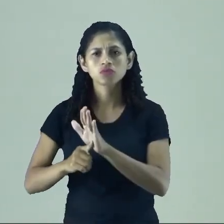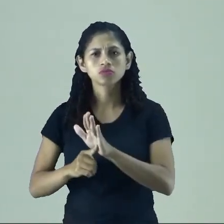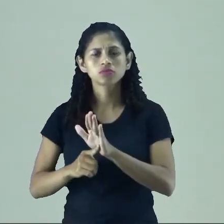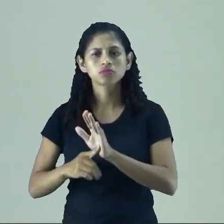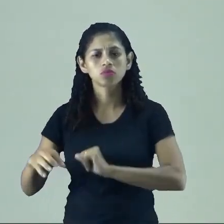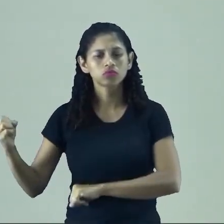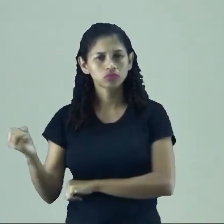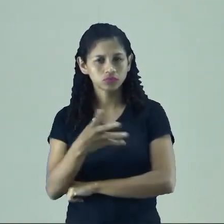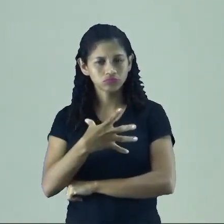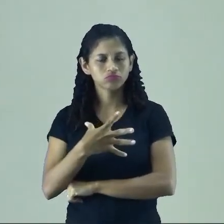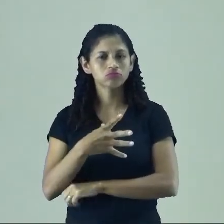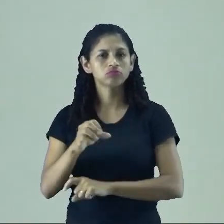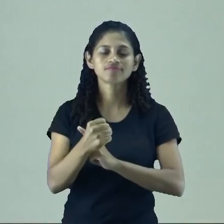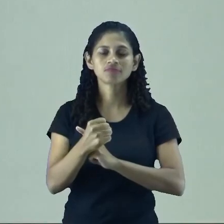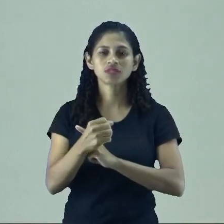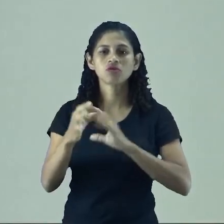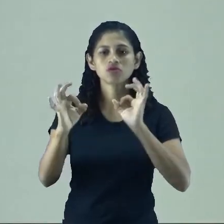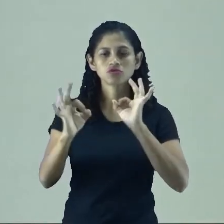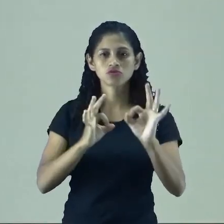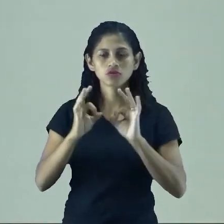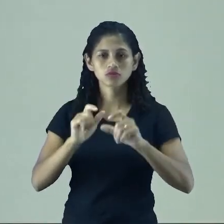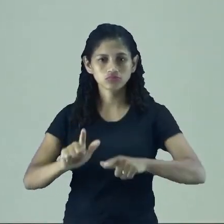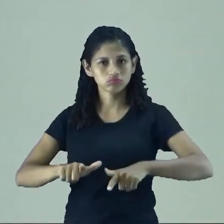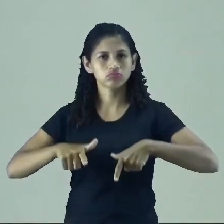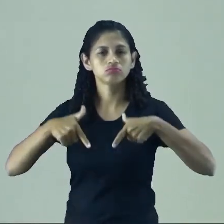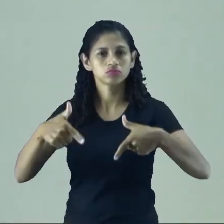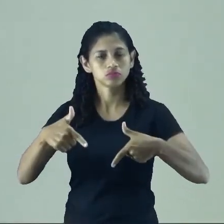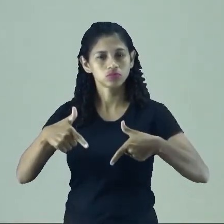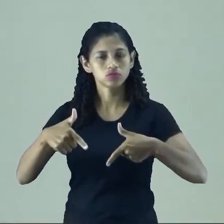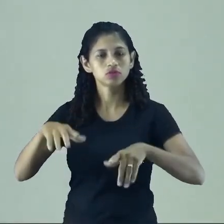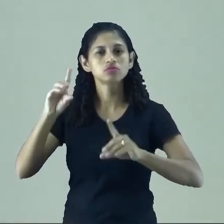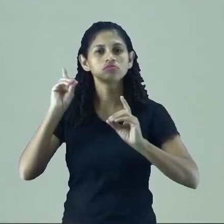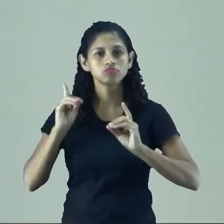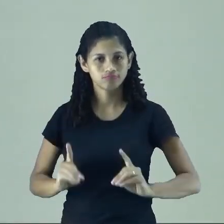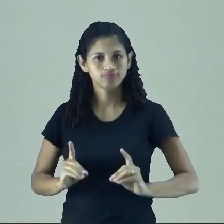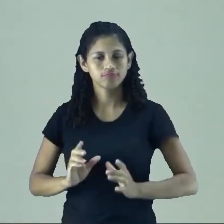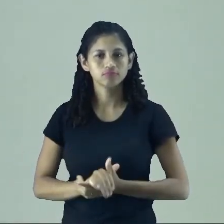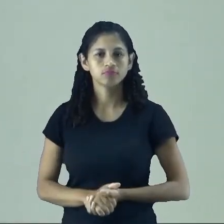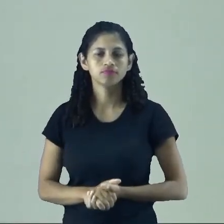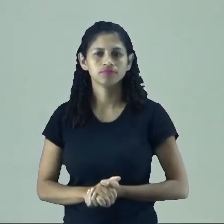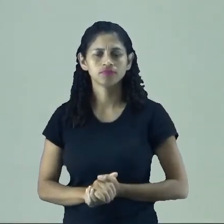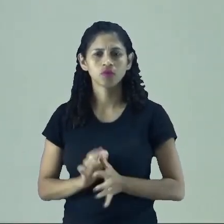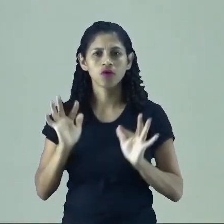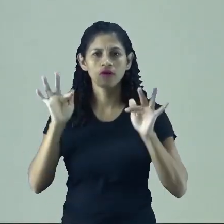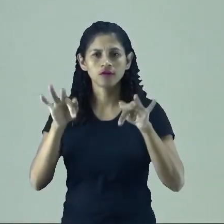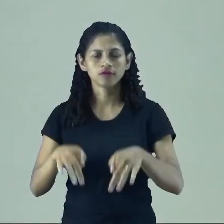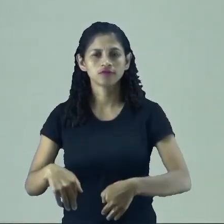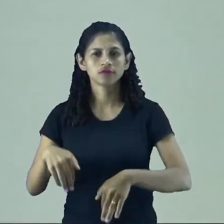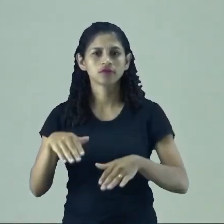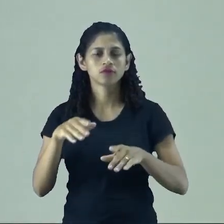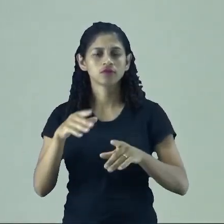que o surgimento do sindicalismo vem de lá da Revolução Industrial, ou seja, no momento em